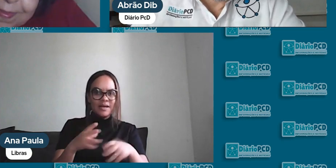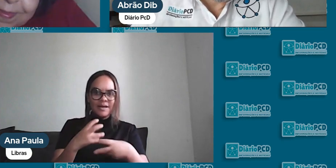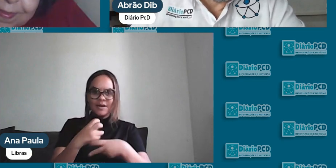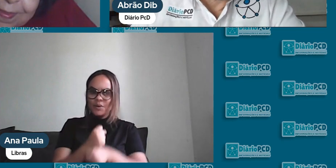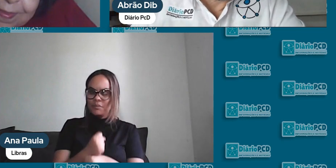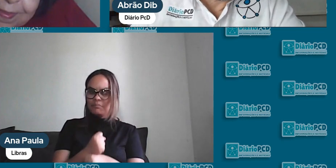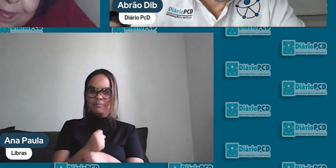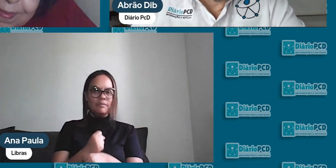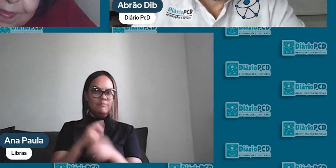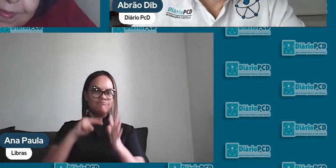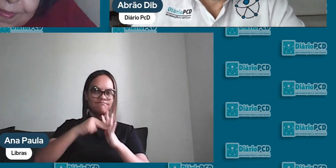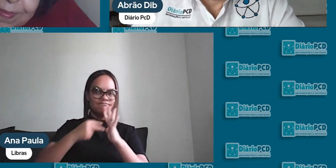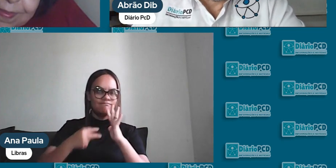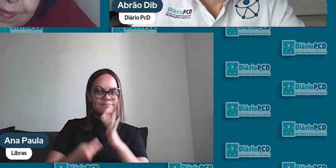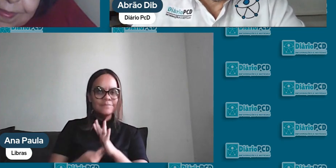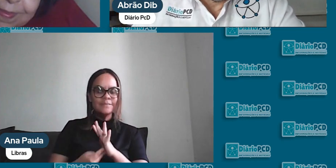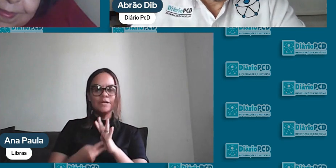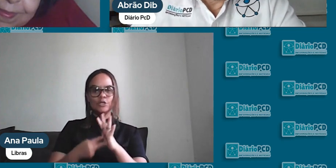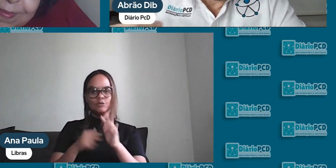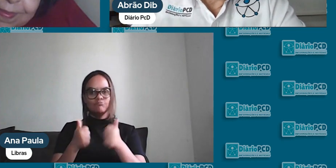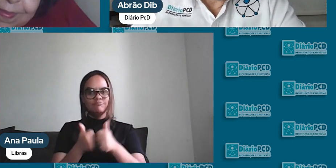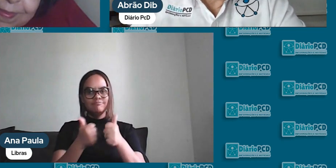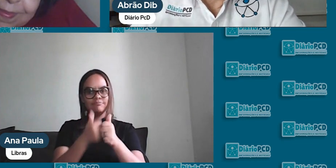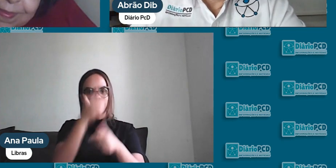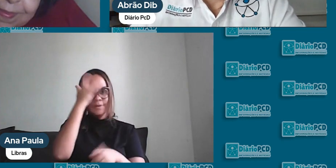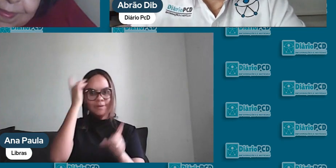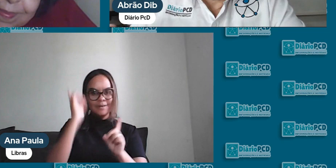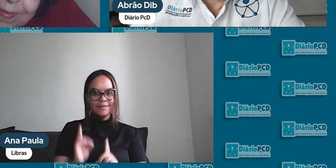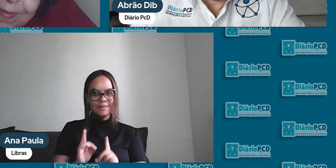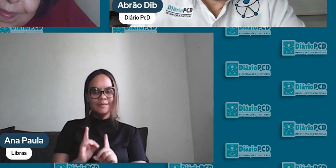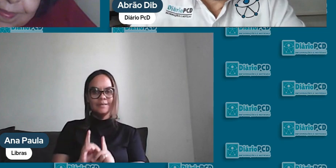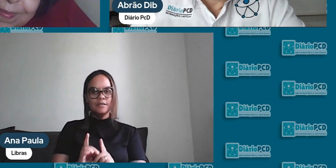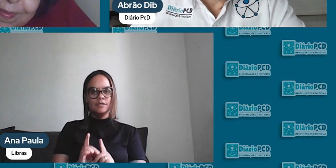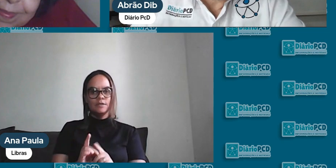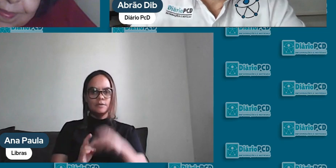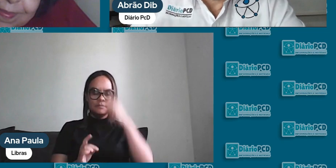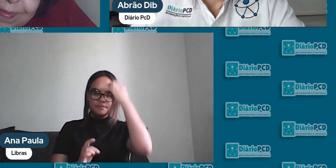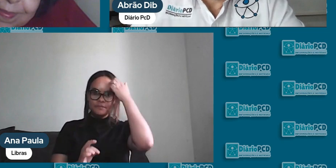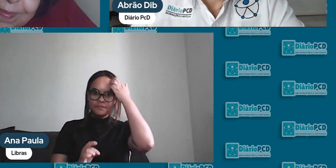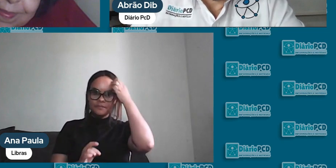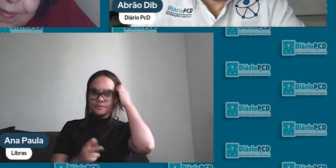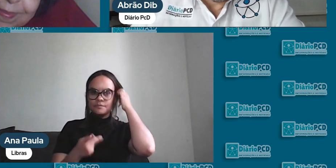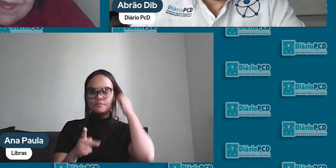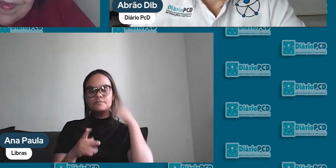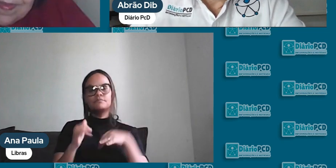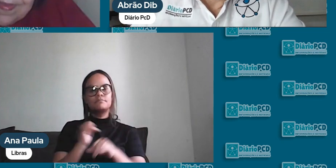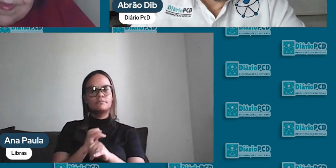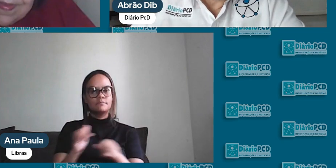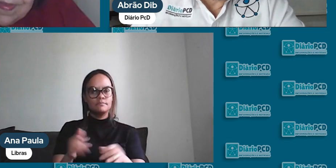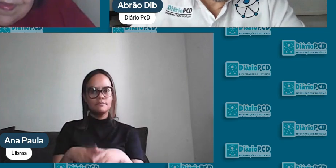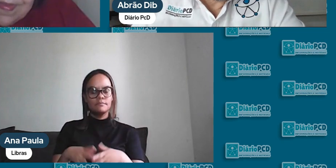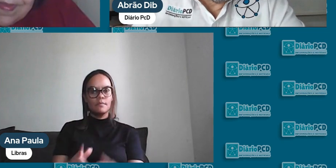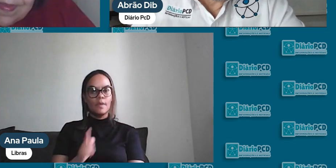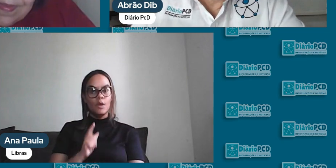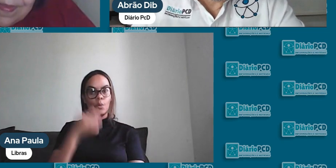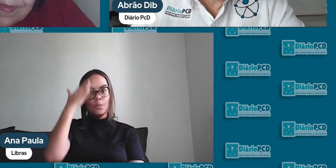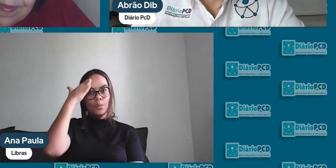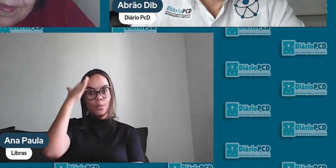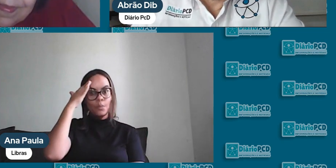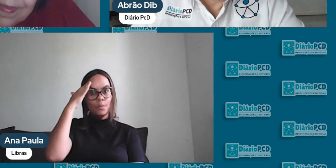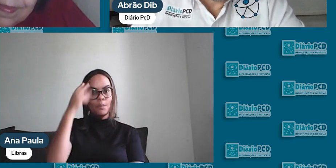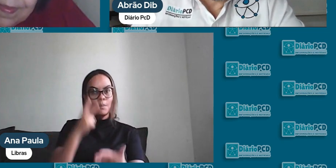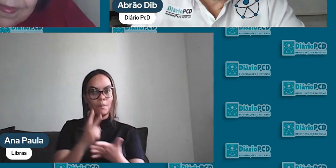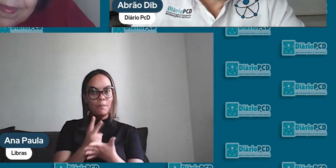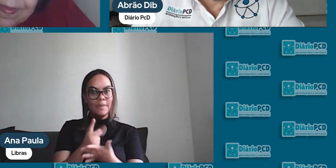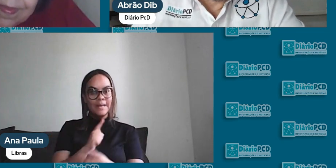traduzem exatamente o que significa o segmento. Diante dessa sua posição, diante dessa sua informação, nós temos que entender que, mesmo que a